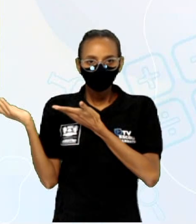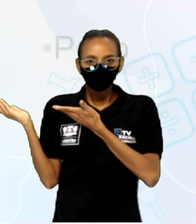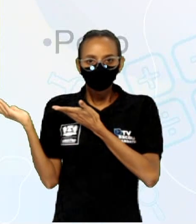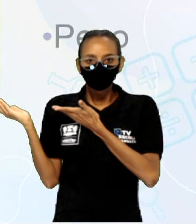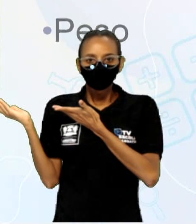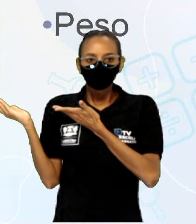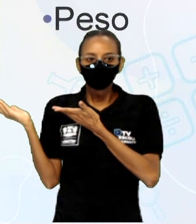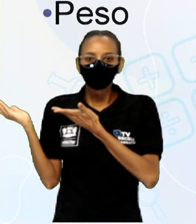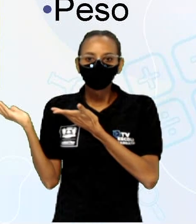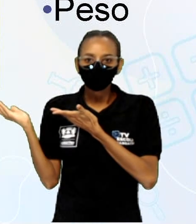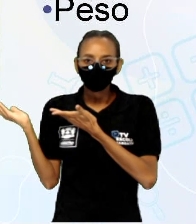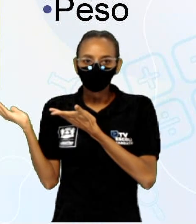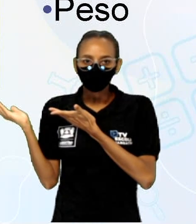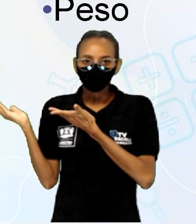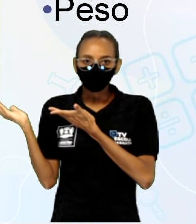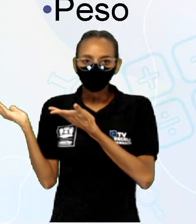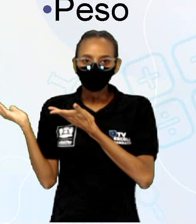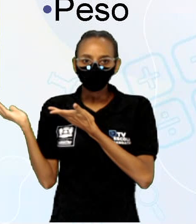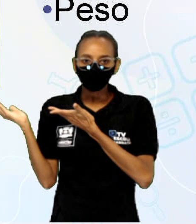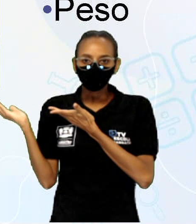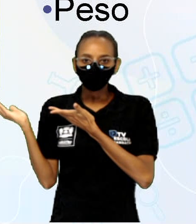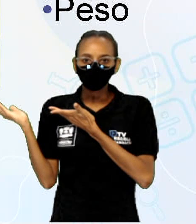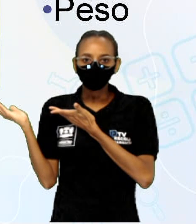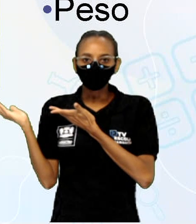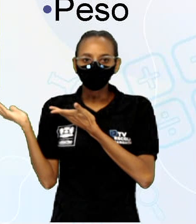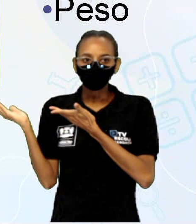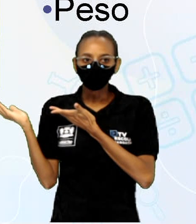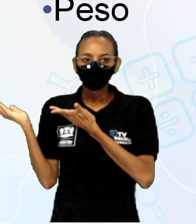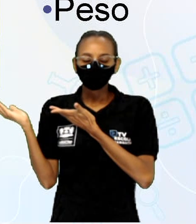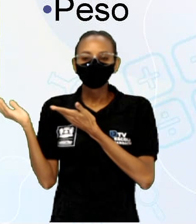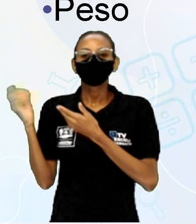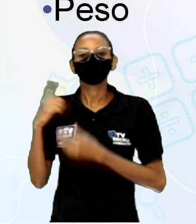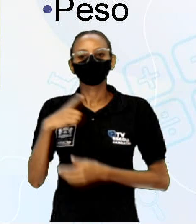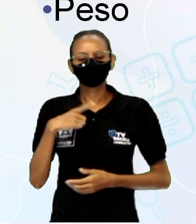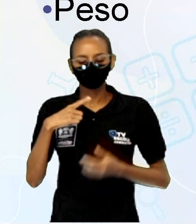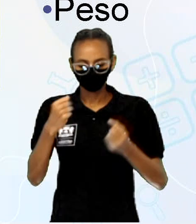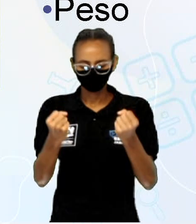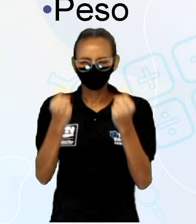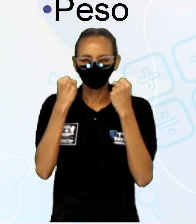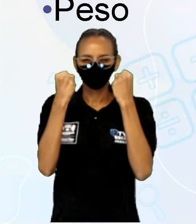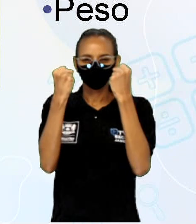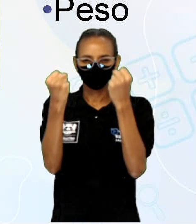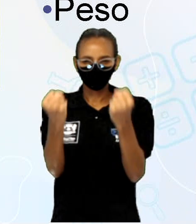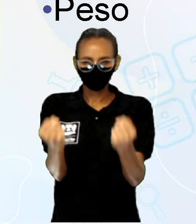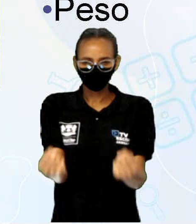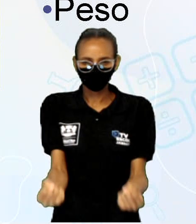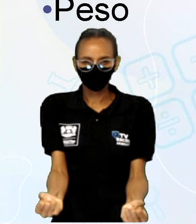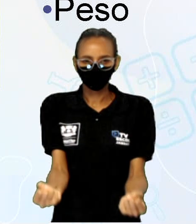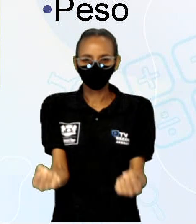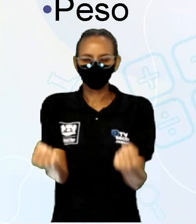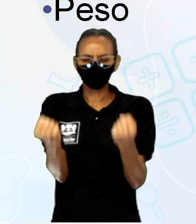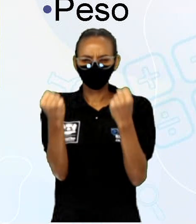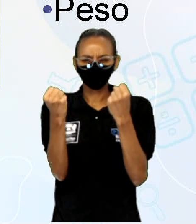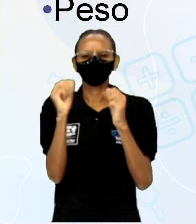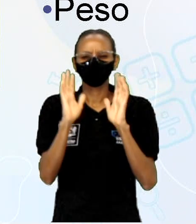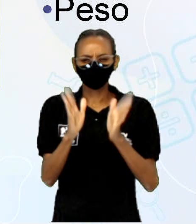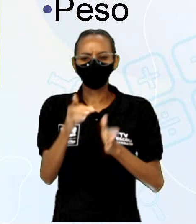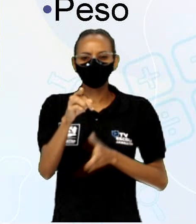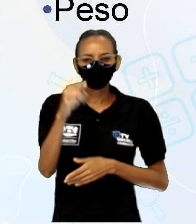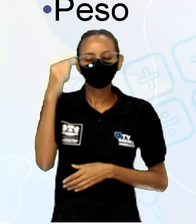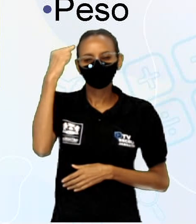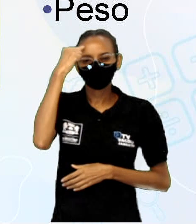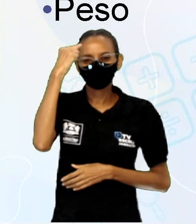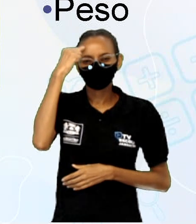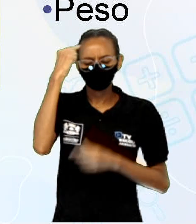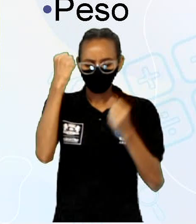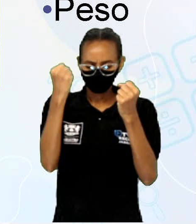menos, né, que a gente tem aqui no peso, né, um levantamento de peso olímpico. Né? Você imaginou aí levantar esse peso todo que está aí?